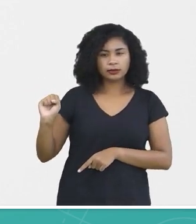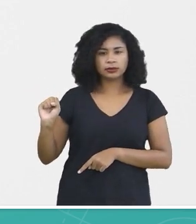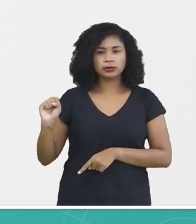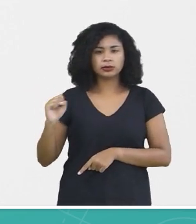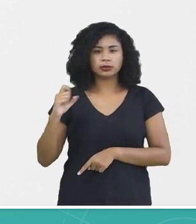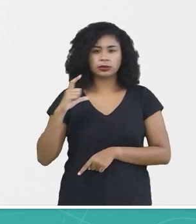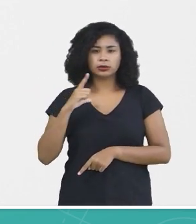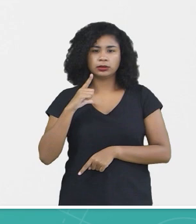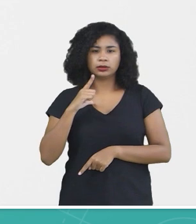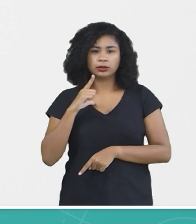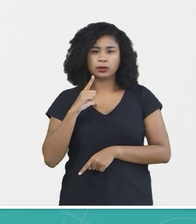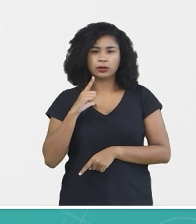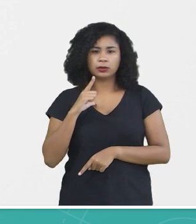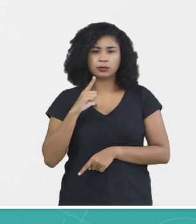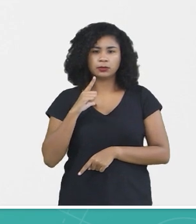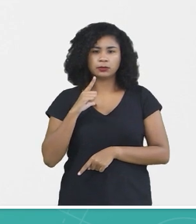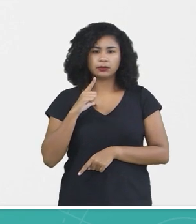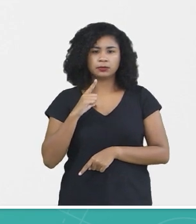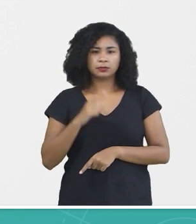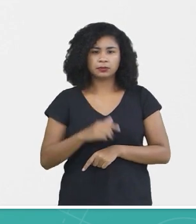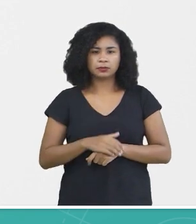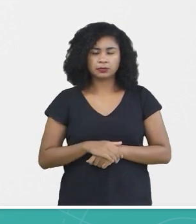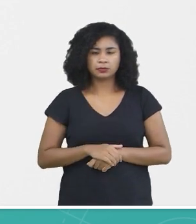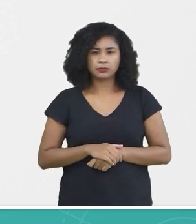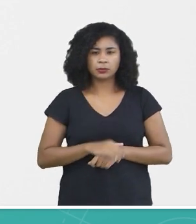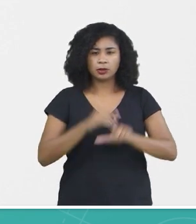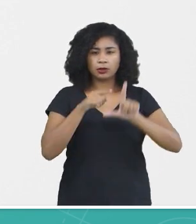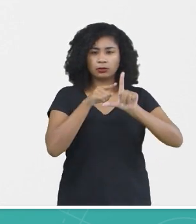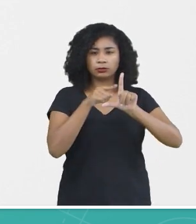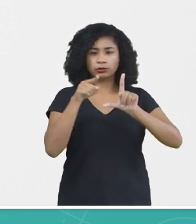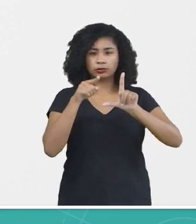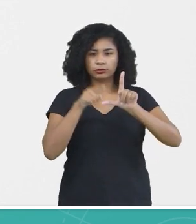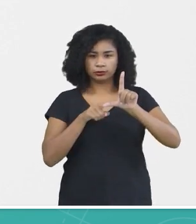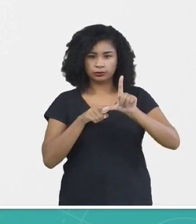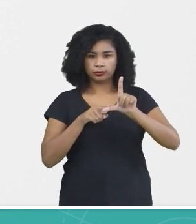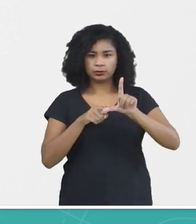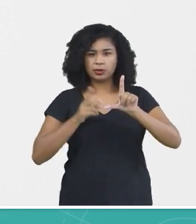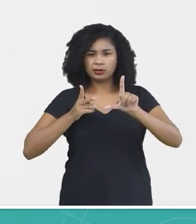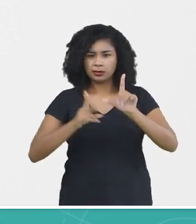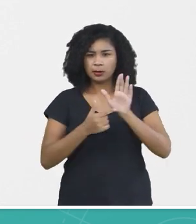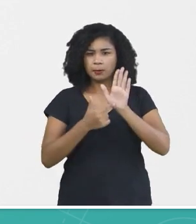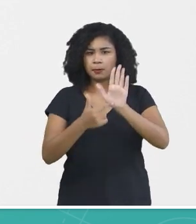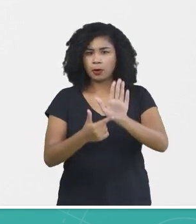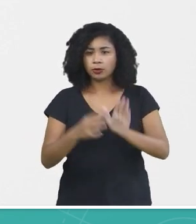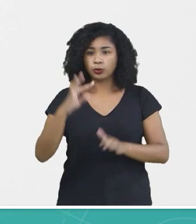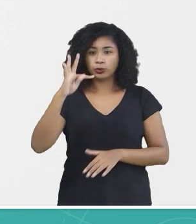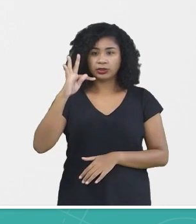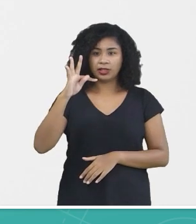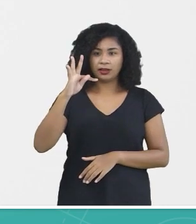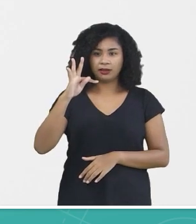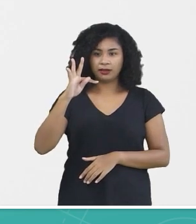utilizamos o símbolo, esse T de cabeça para baixo. Agora vem comigo, ó, presta atenção. Qual é